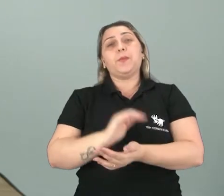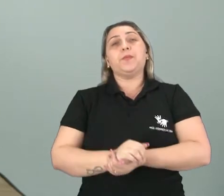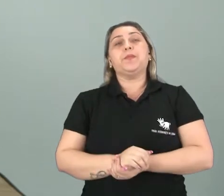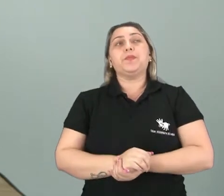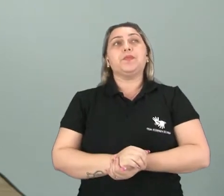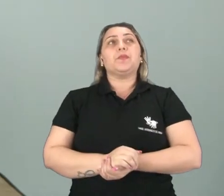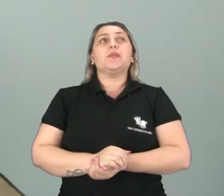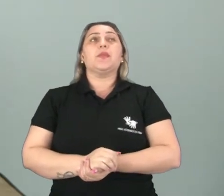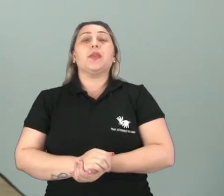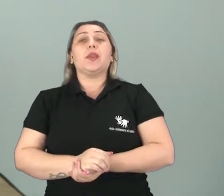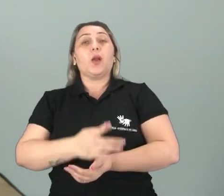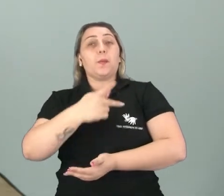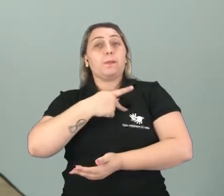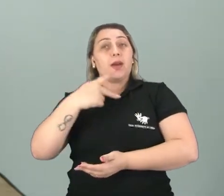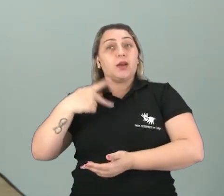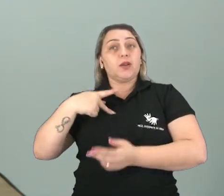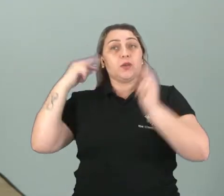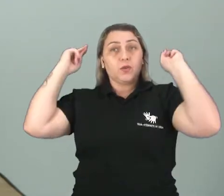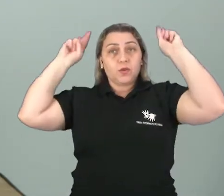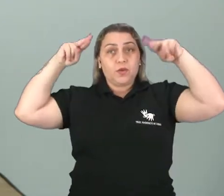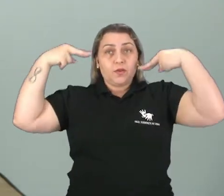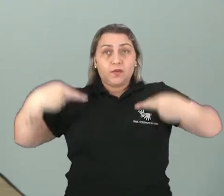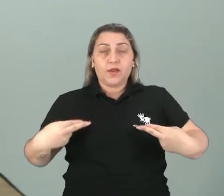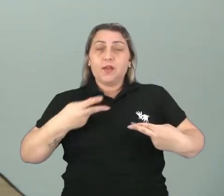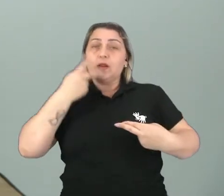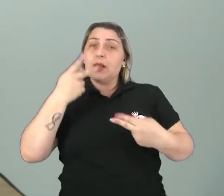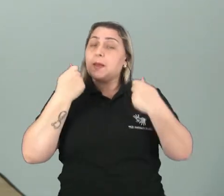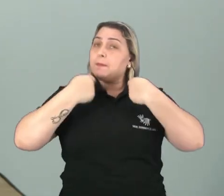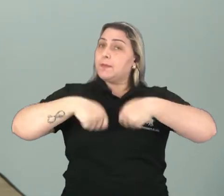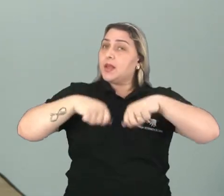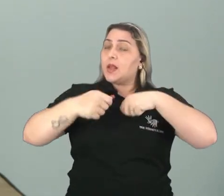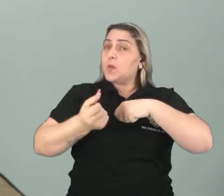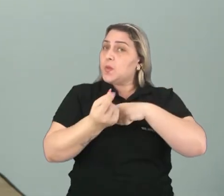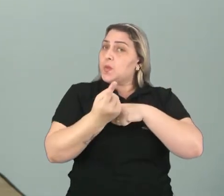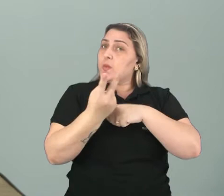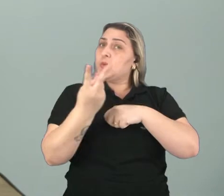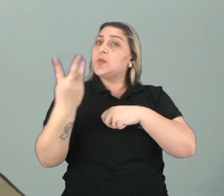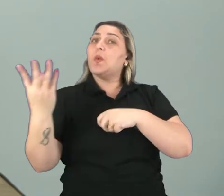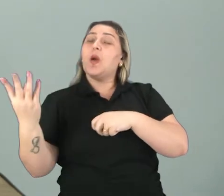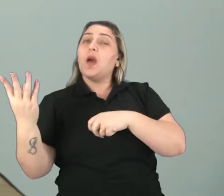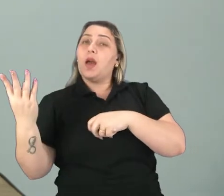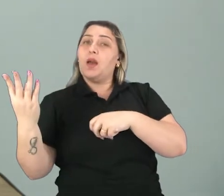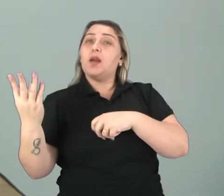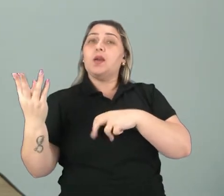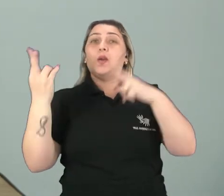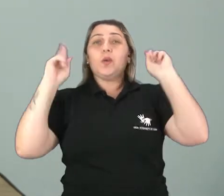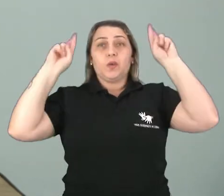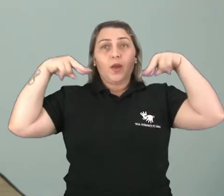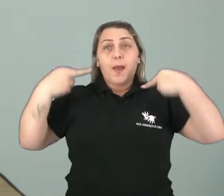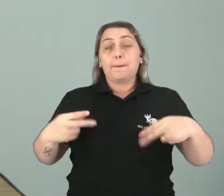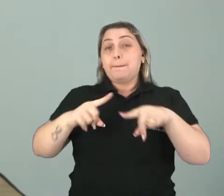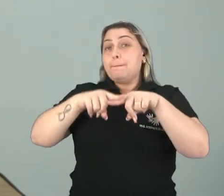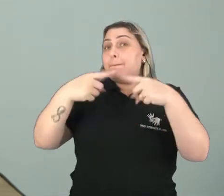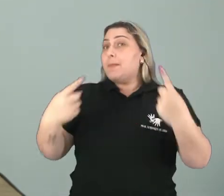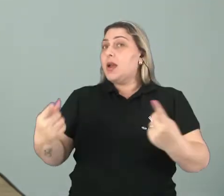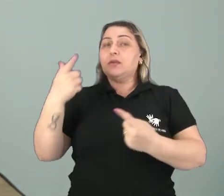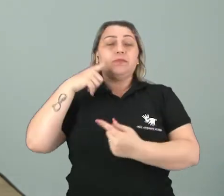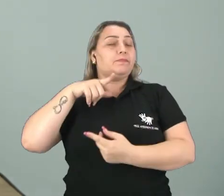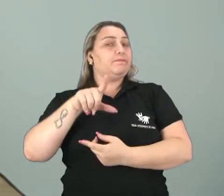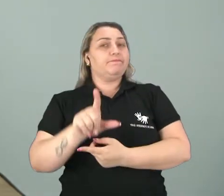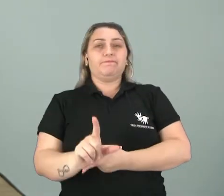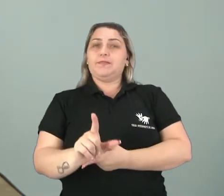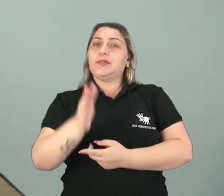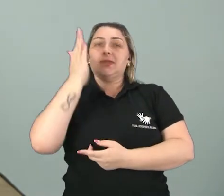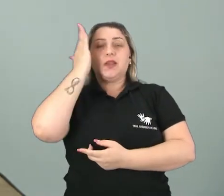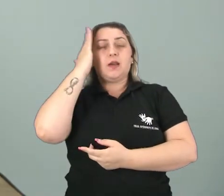certa vez, um pastor de ovelhas viu a necessidade de contar o seu rebanho. Porém, ele não conseguia